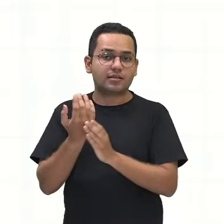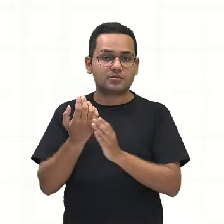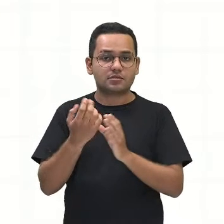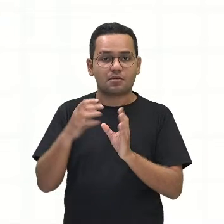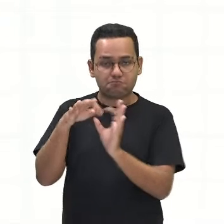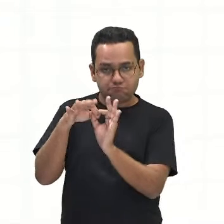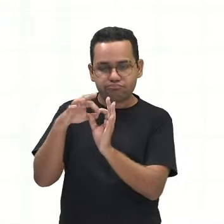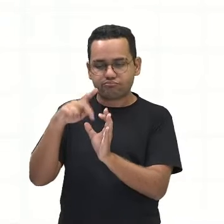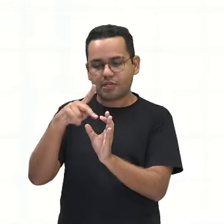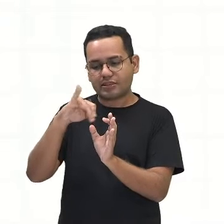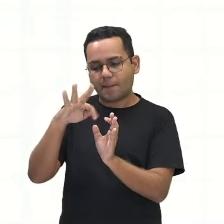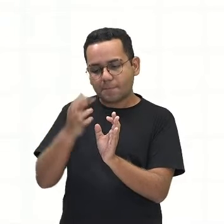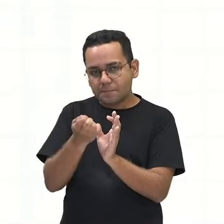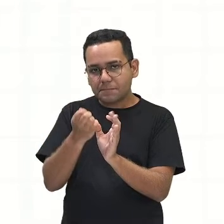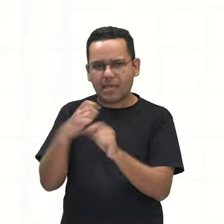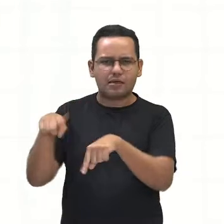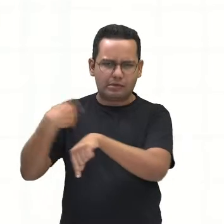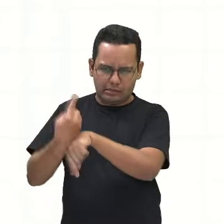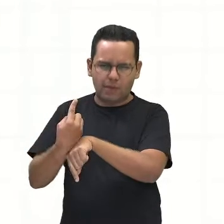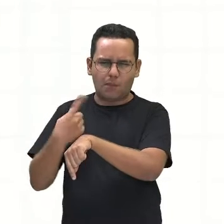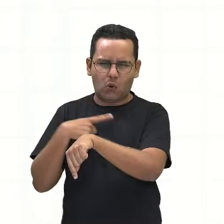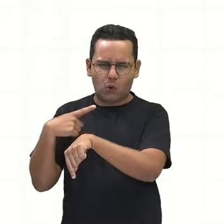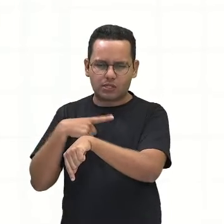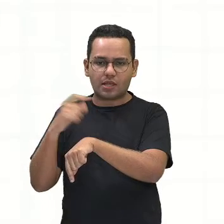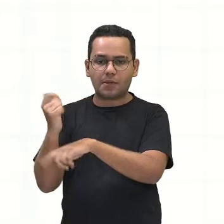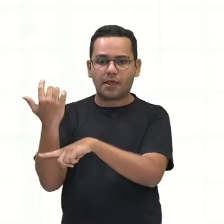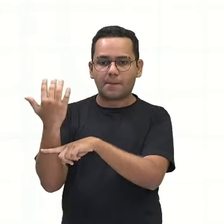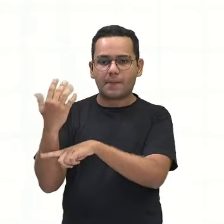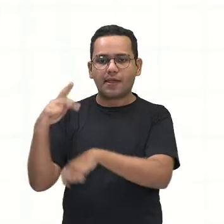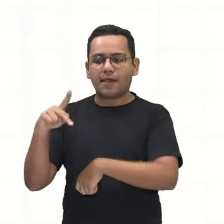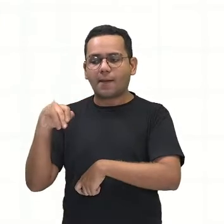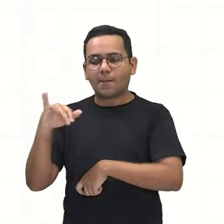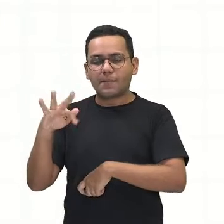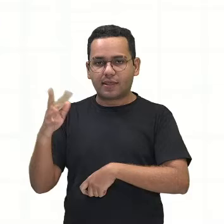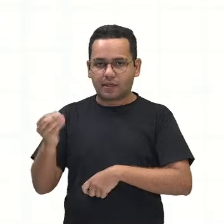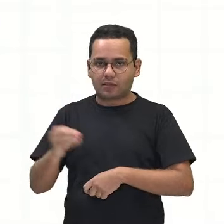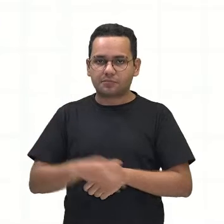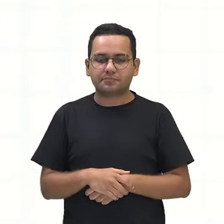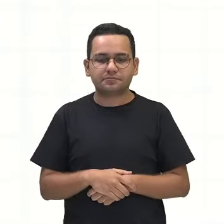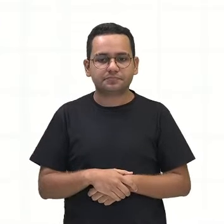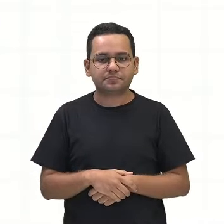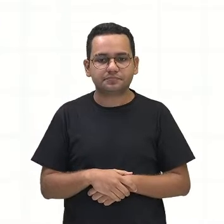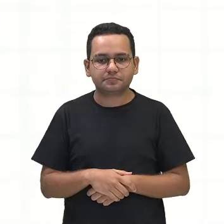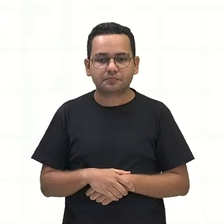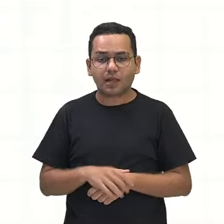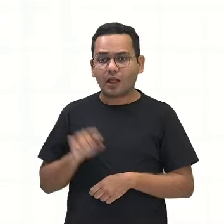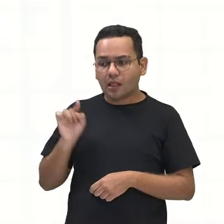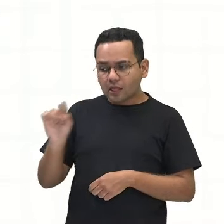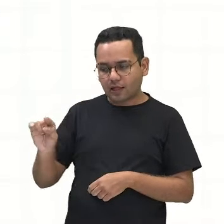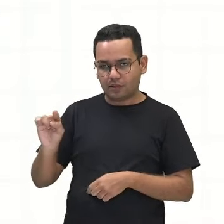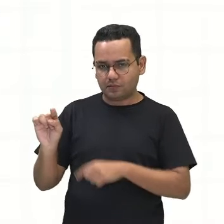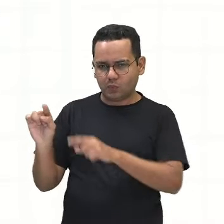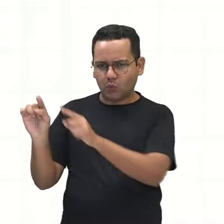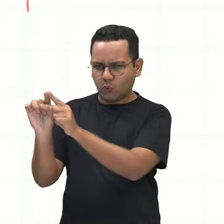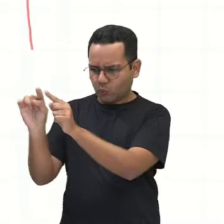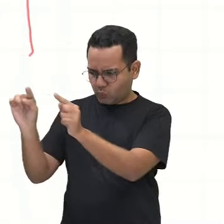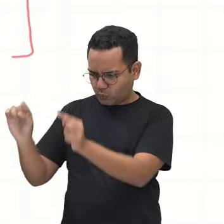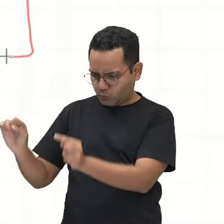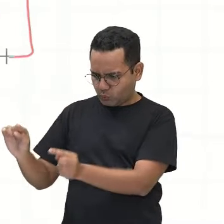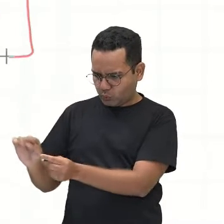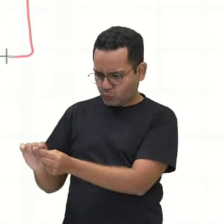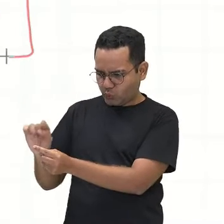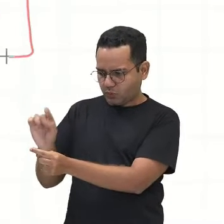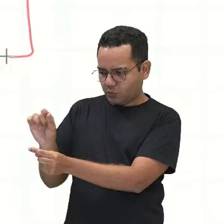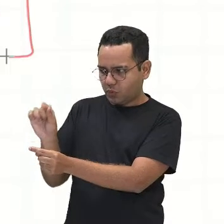né, da planta, que são o pinhão com as sementes. Tá? O pinhão ele pode germinar, vejam vocês,